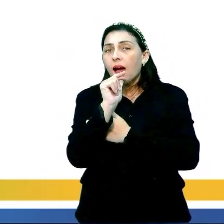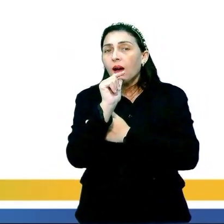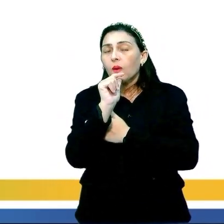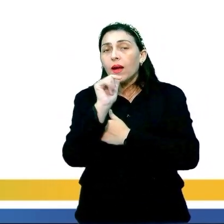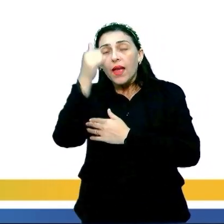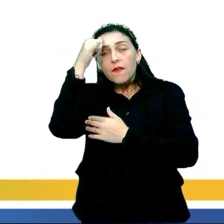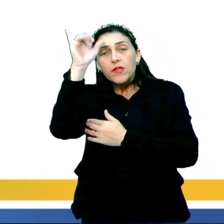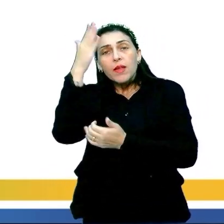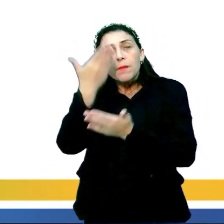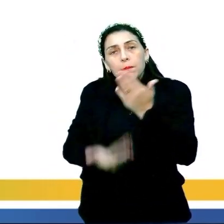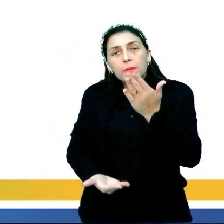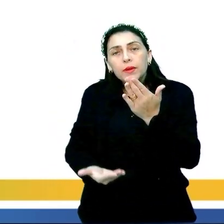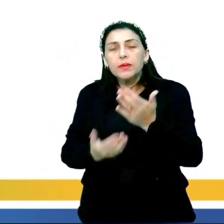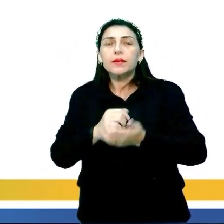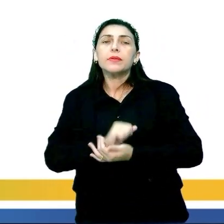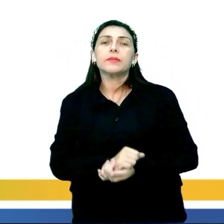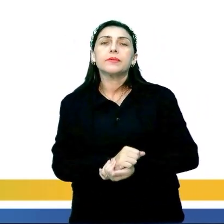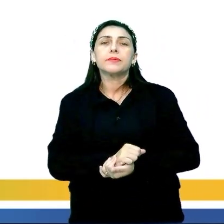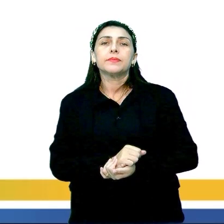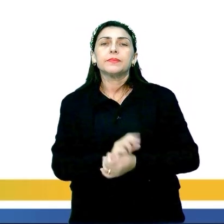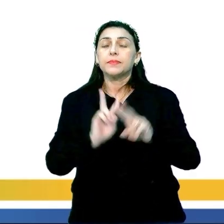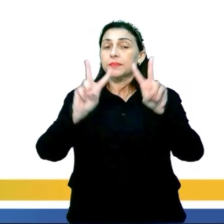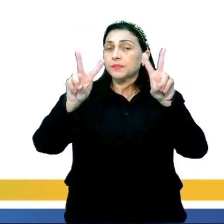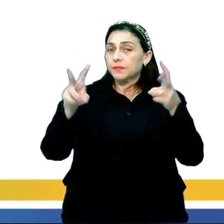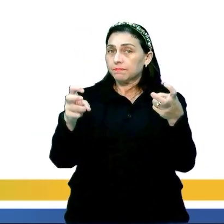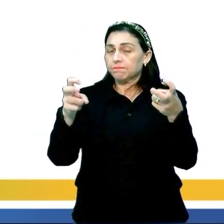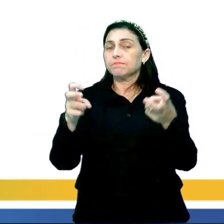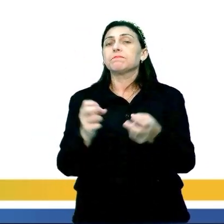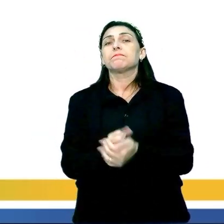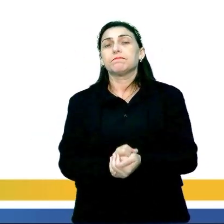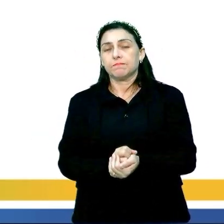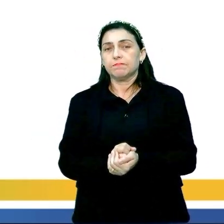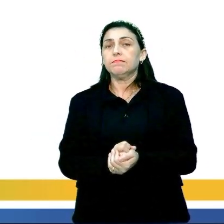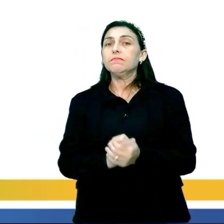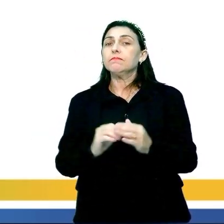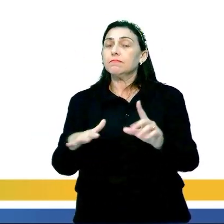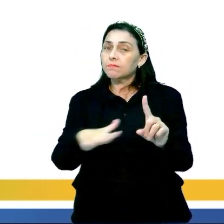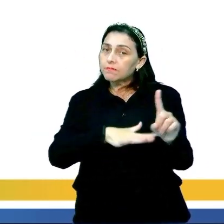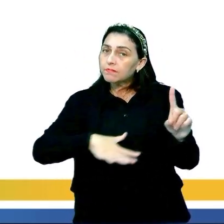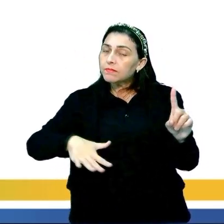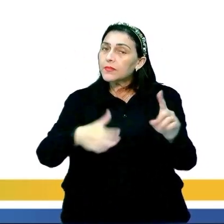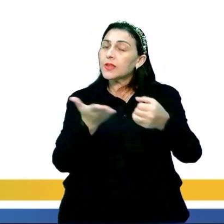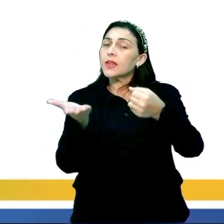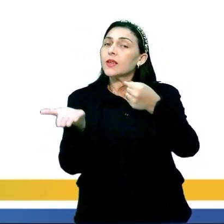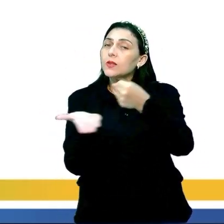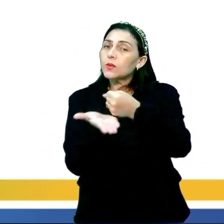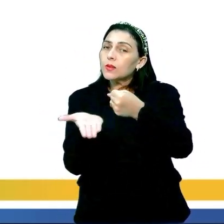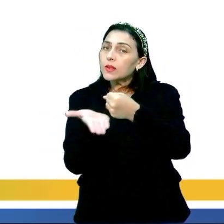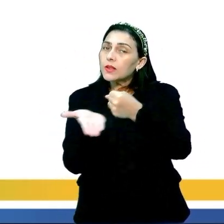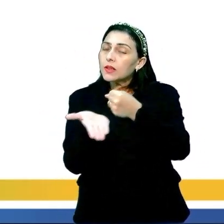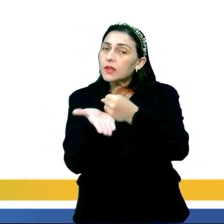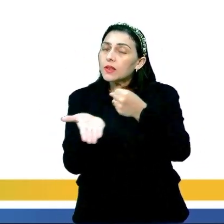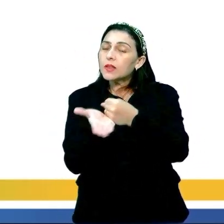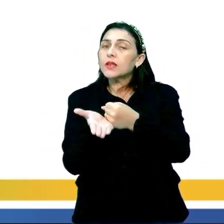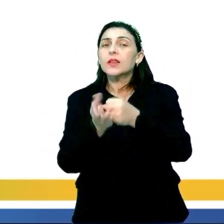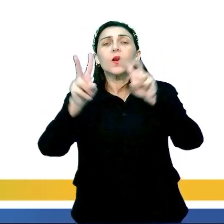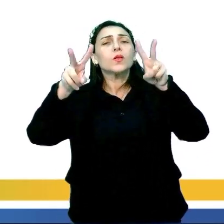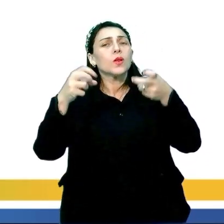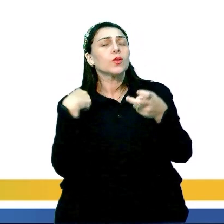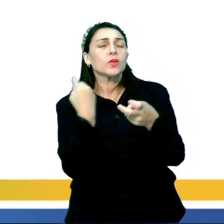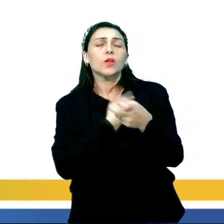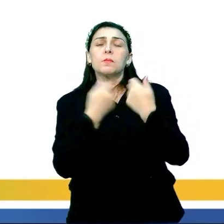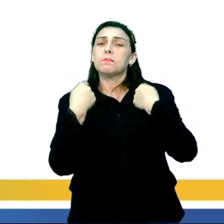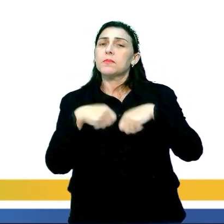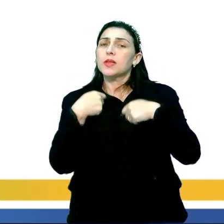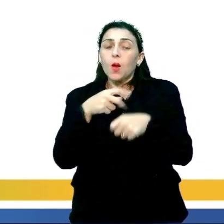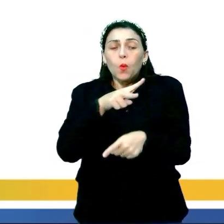é um assunto que ele é muito discutido na sociedade moderna, que é o assunto em que nós temos